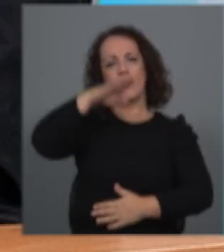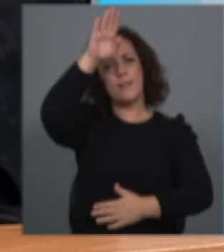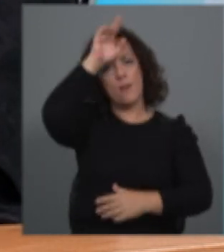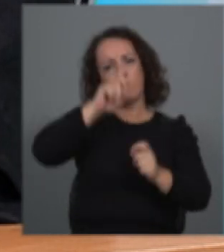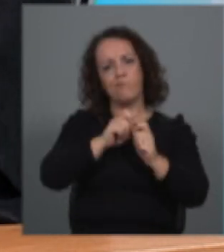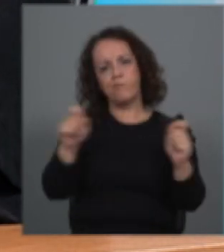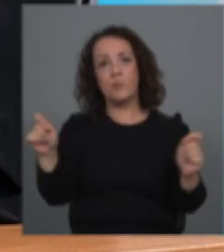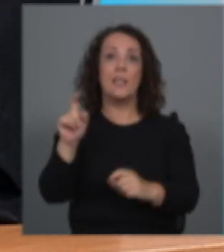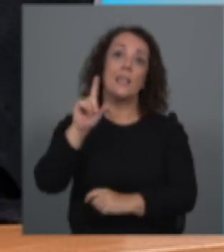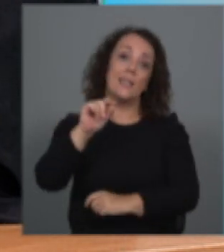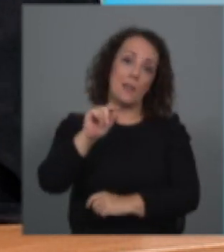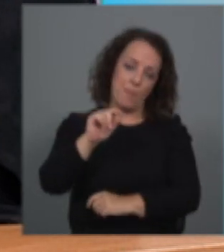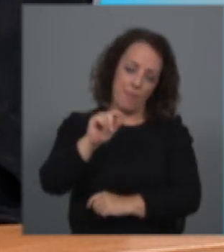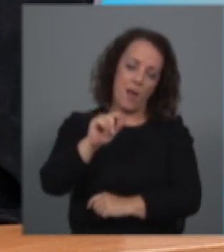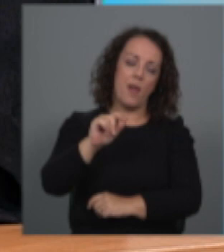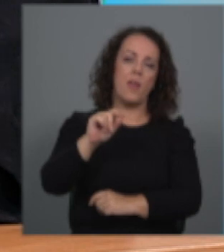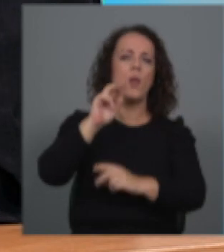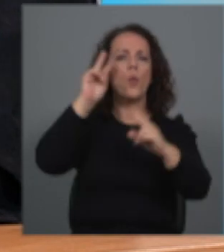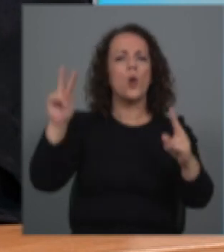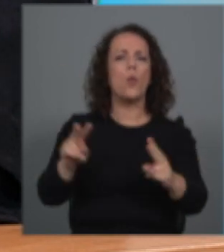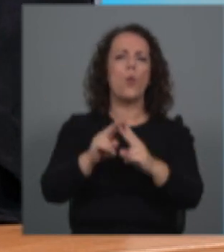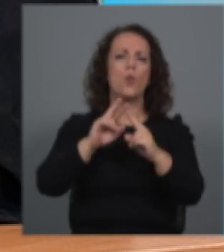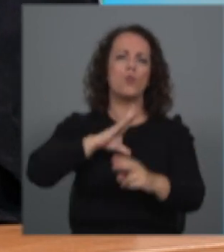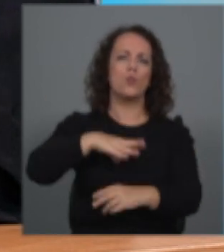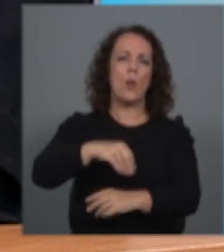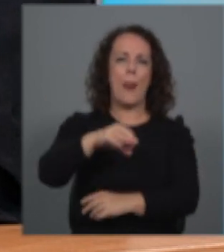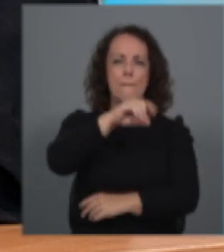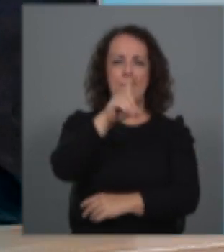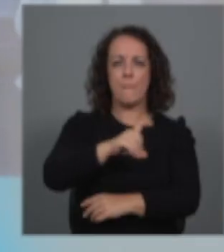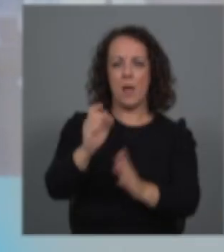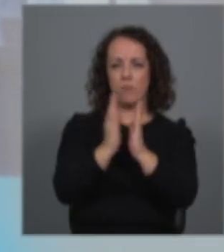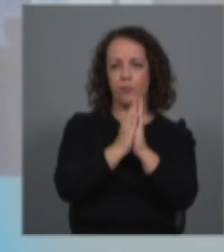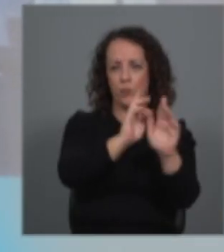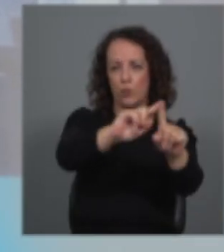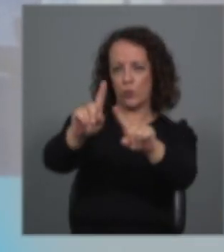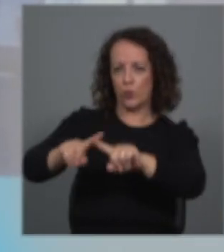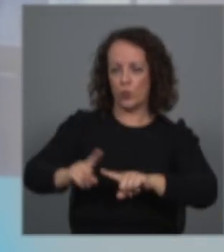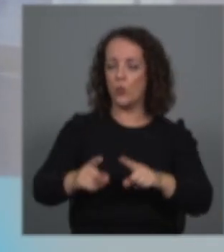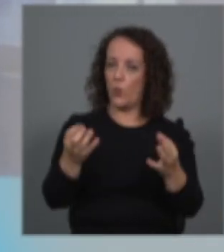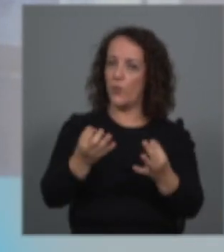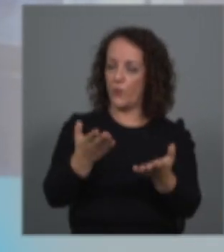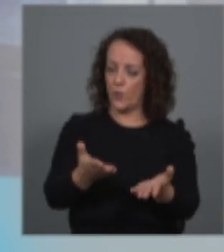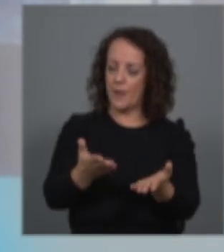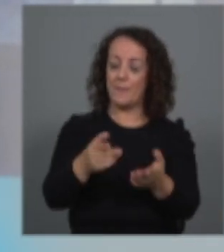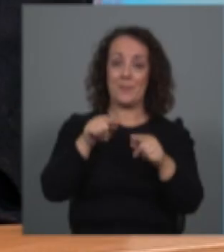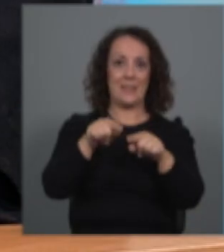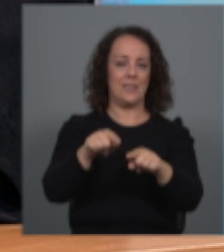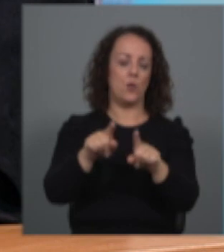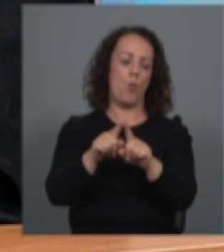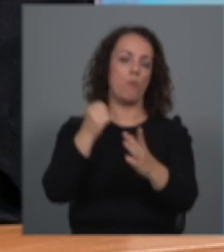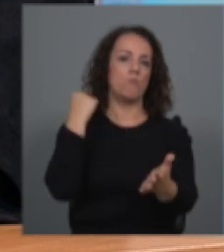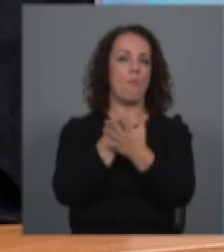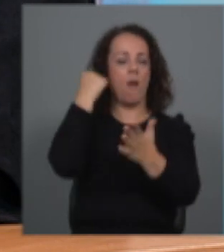grande jornada sobre a paz. Interreligiosa, não é? Interreligiosa. E foi um marco